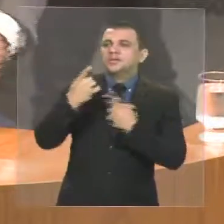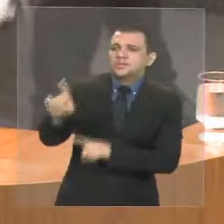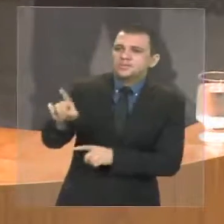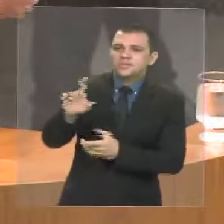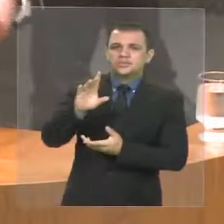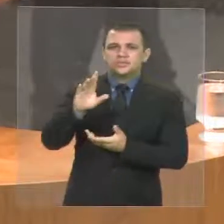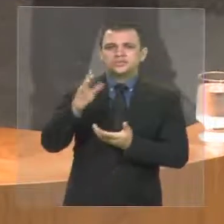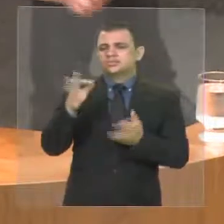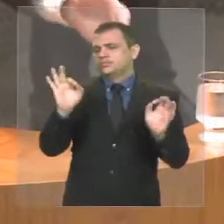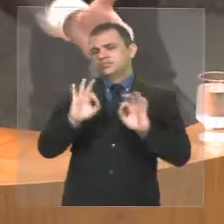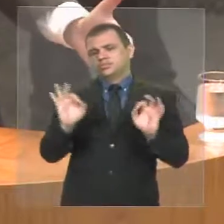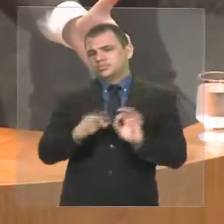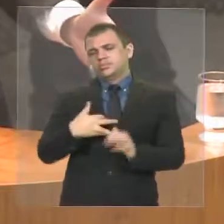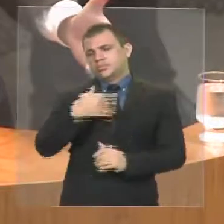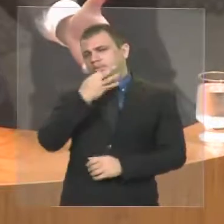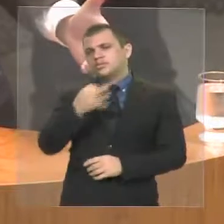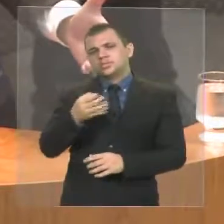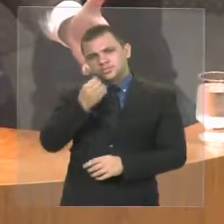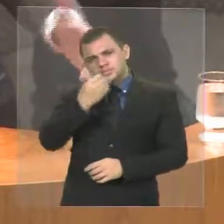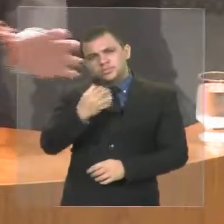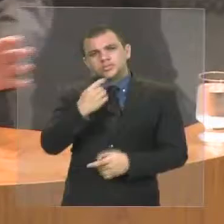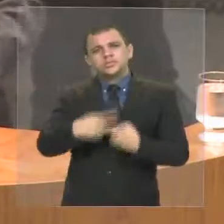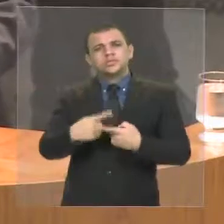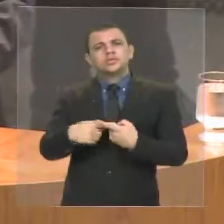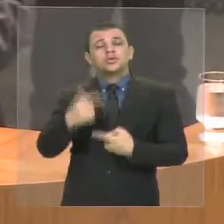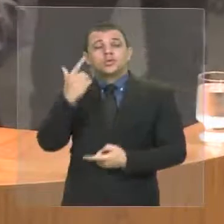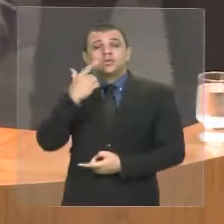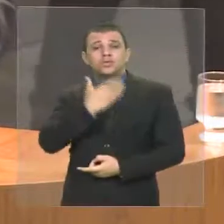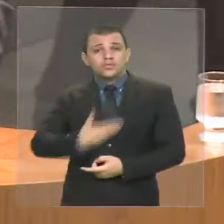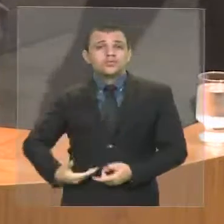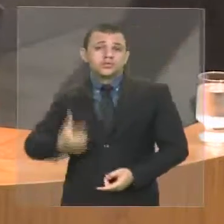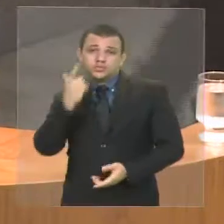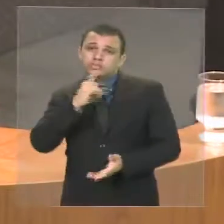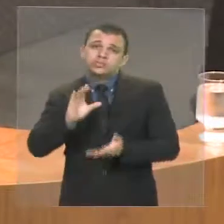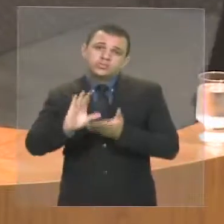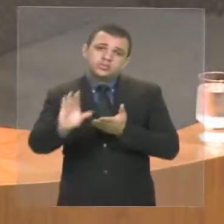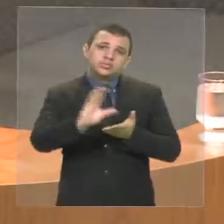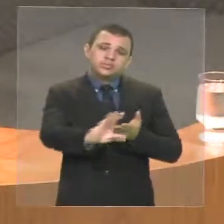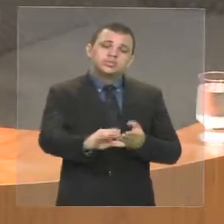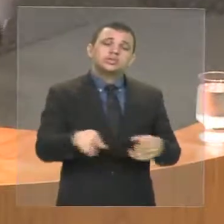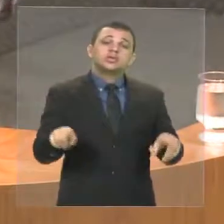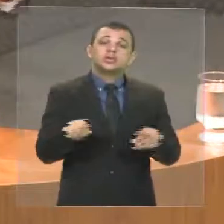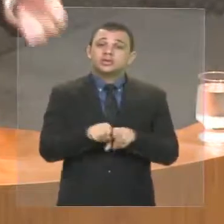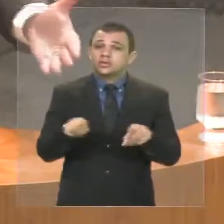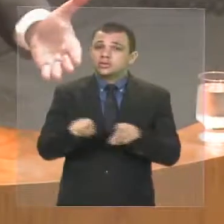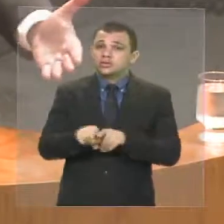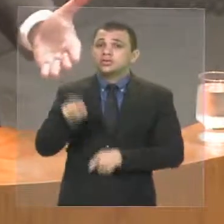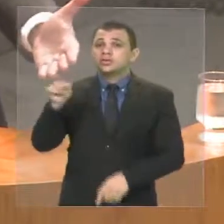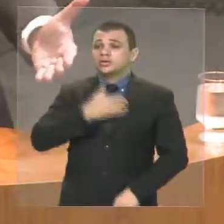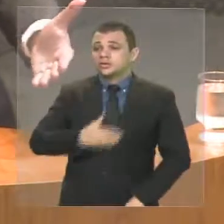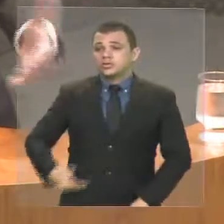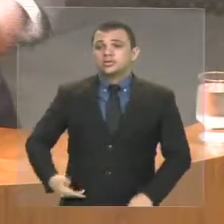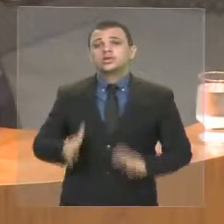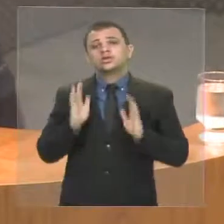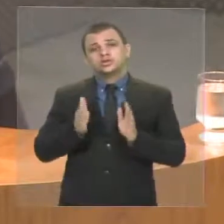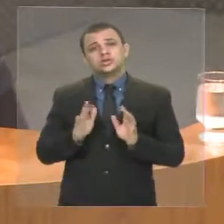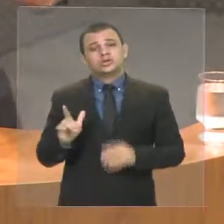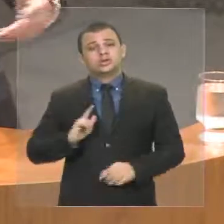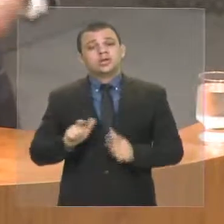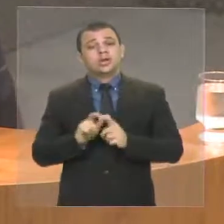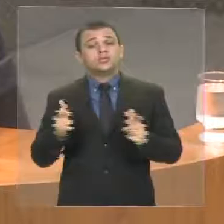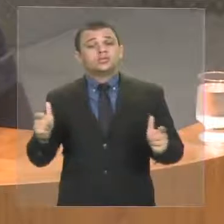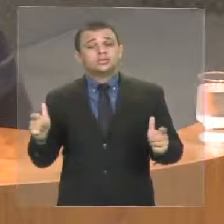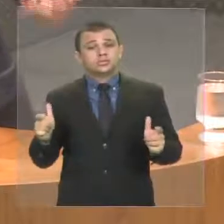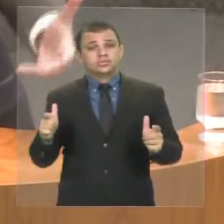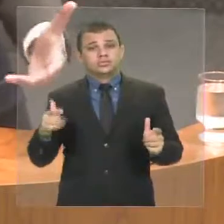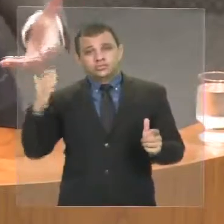o governo conseguir fazer investimentos. E ele, inclusive, tem a possibilidade, já encontrou a maioria da concepção